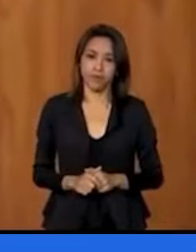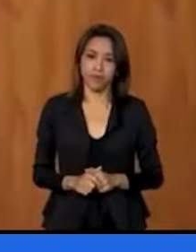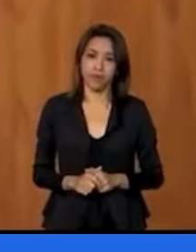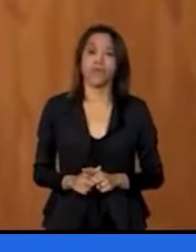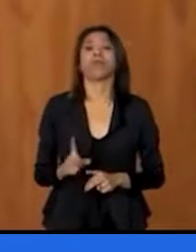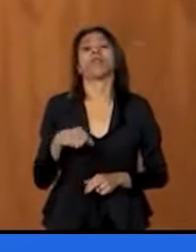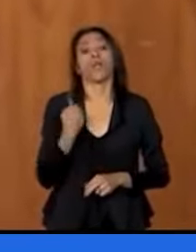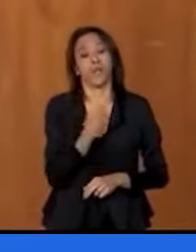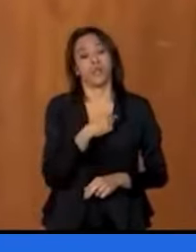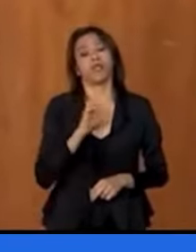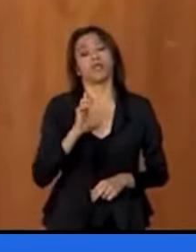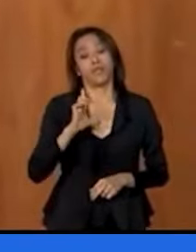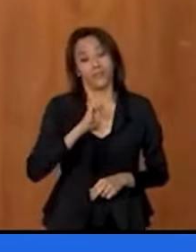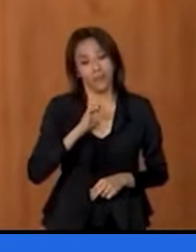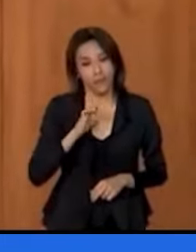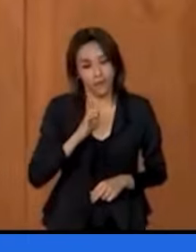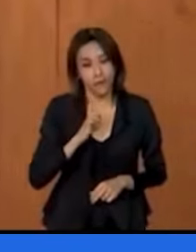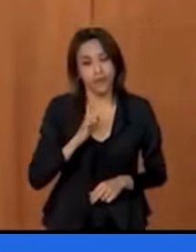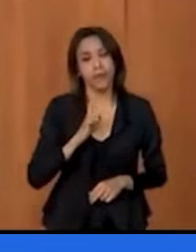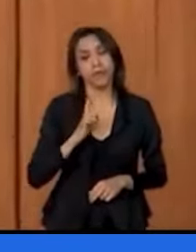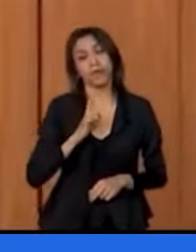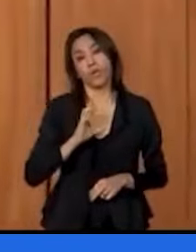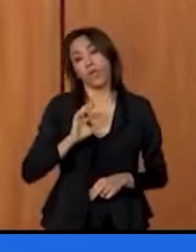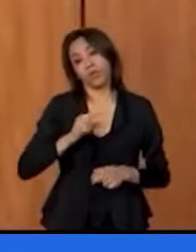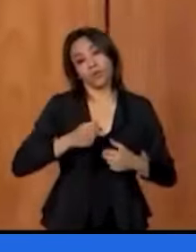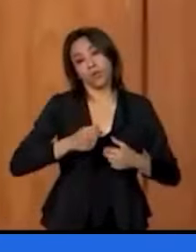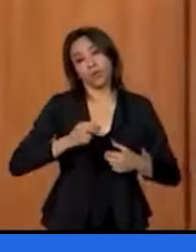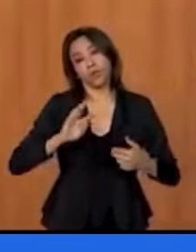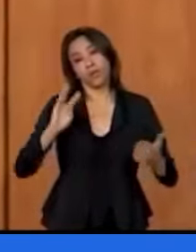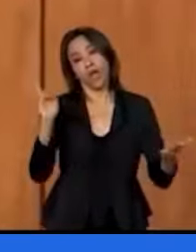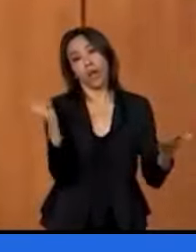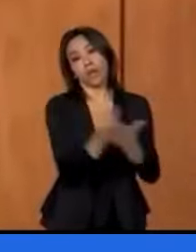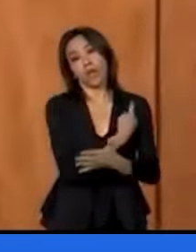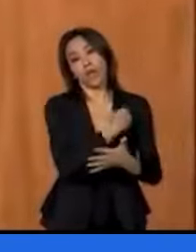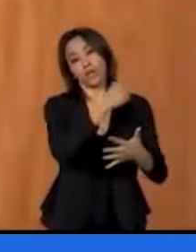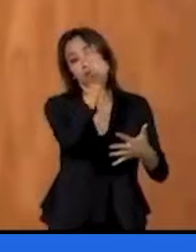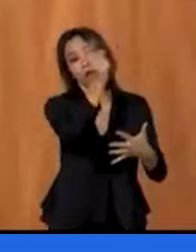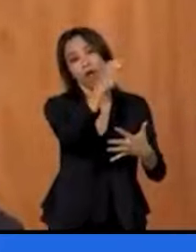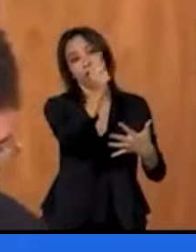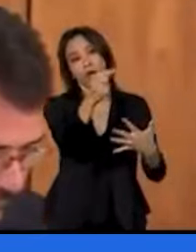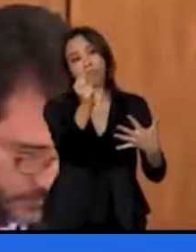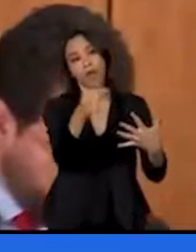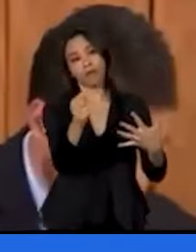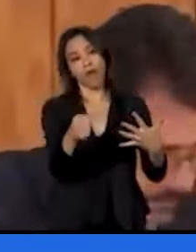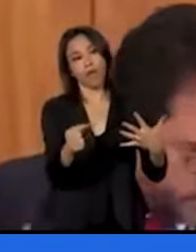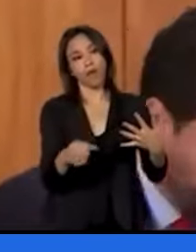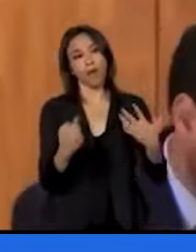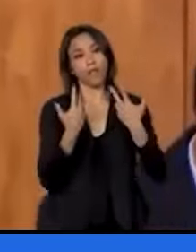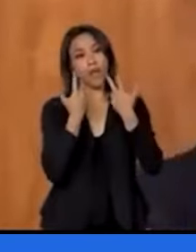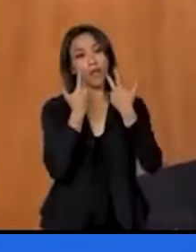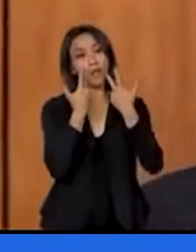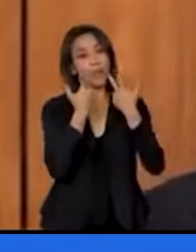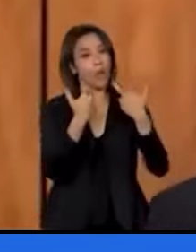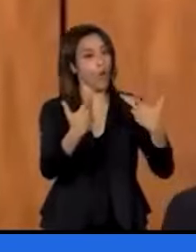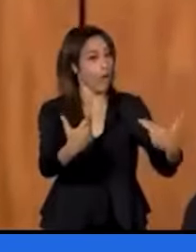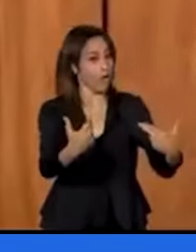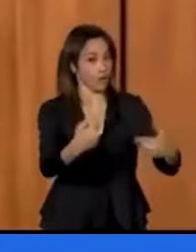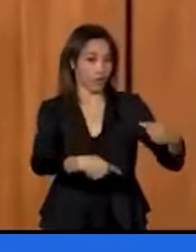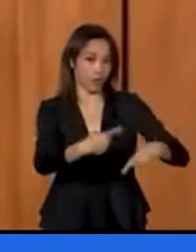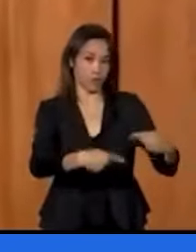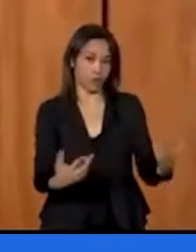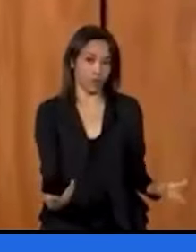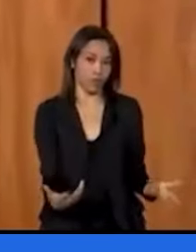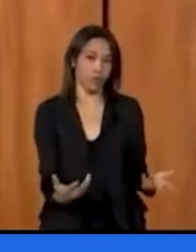tem as situações que são sabe as coisas normais da política